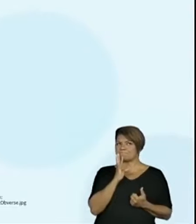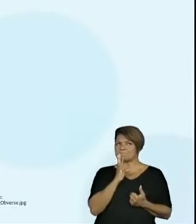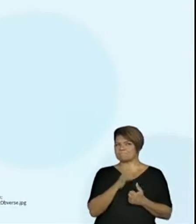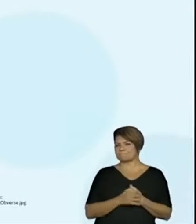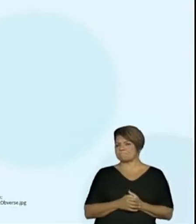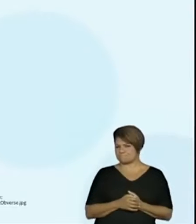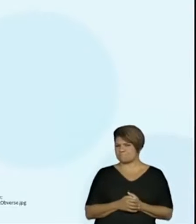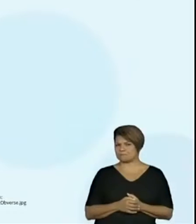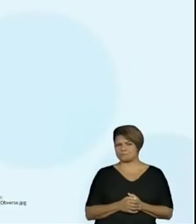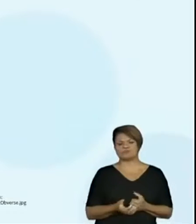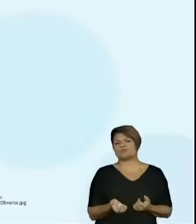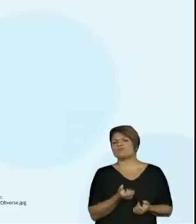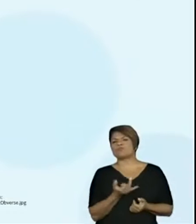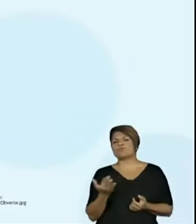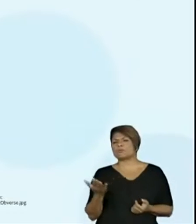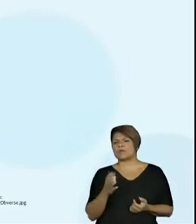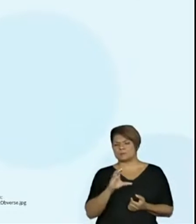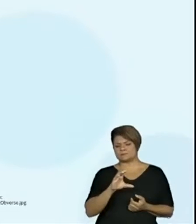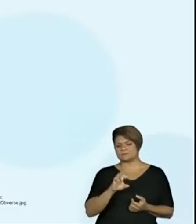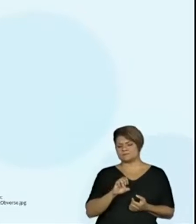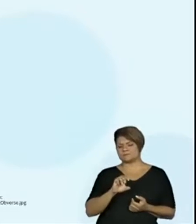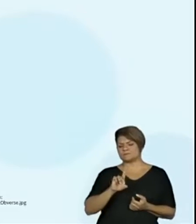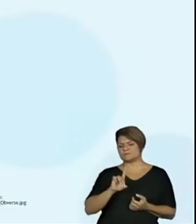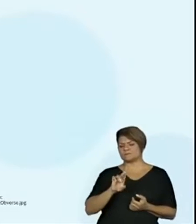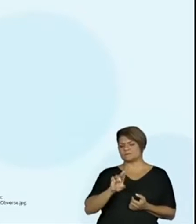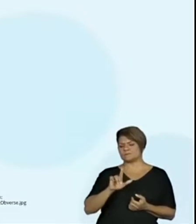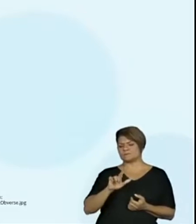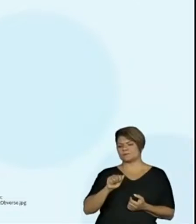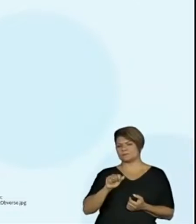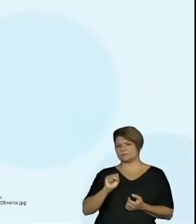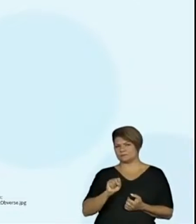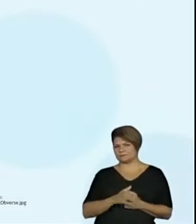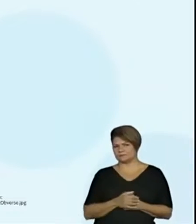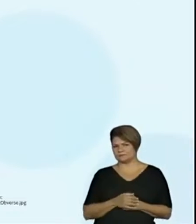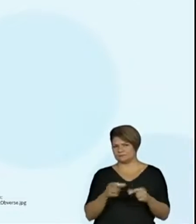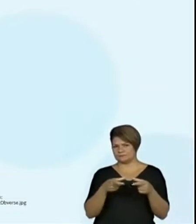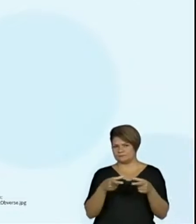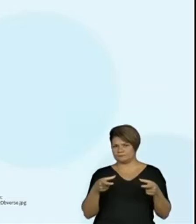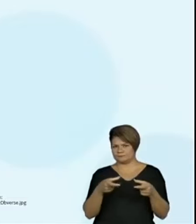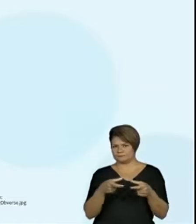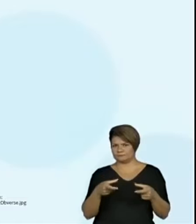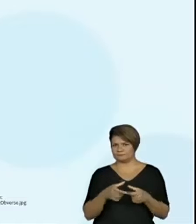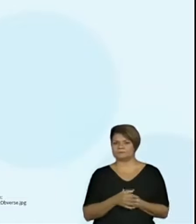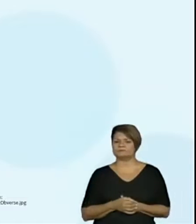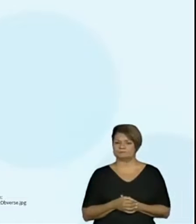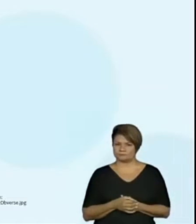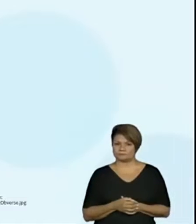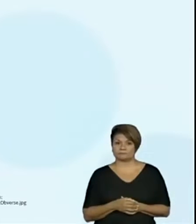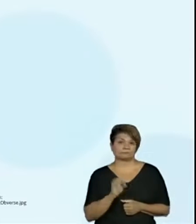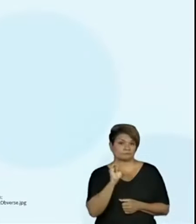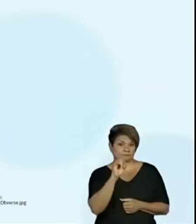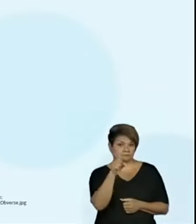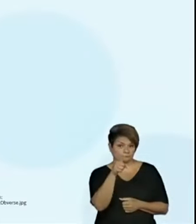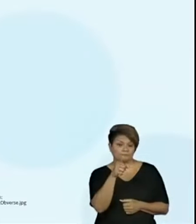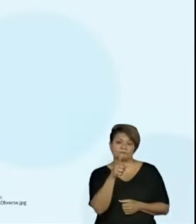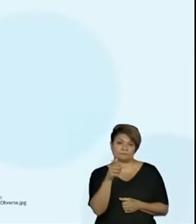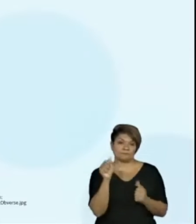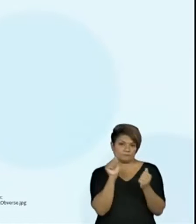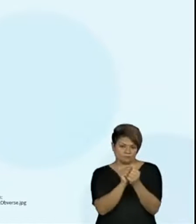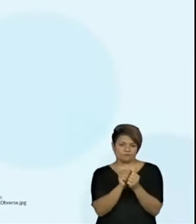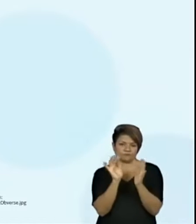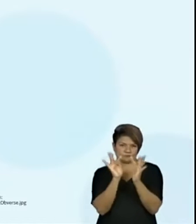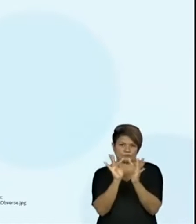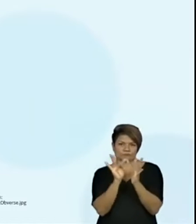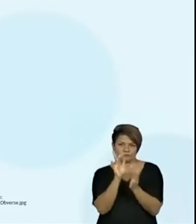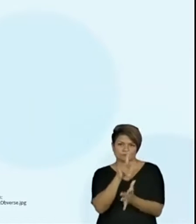né? Quais são as cédulas que você conhece? Procura pensar aí. Ou quem está com a professora já vai respondendo, já vai